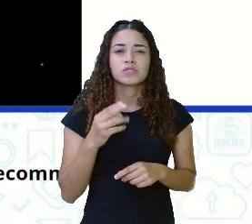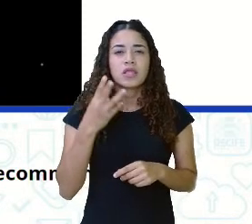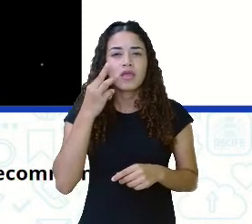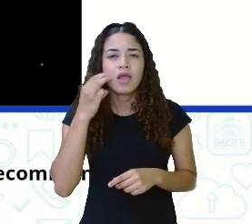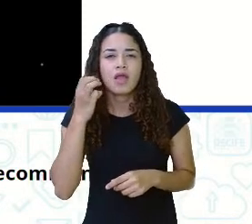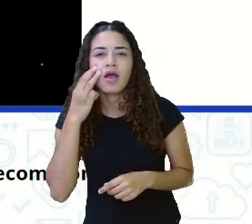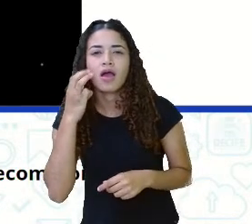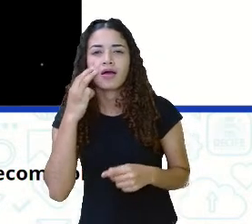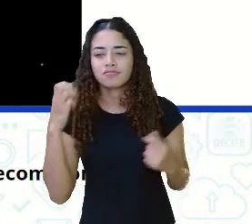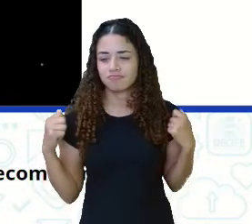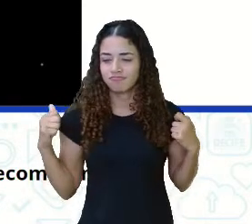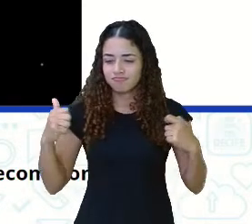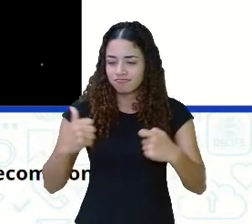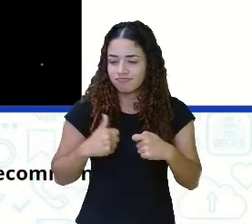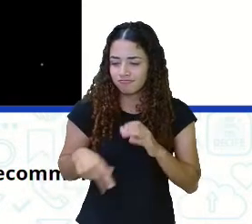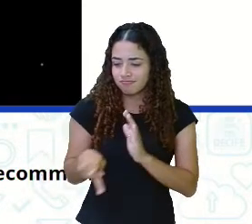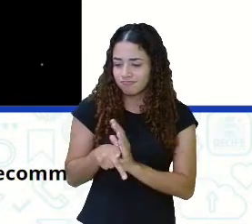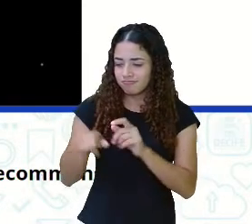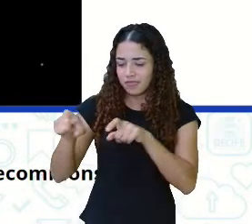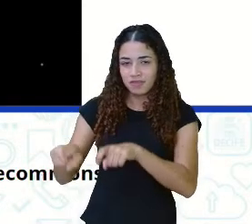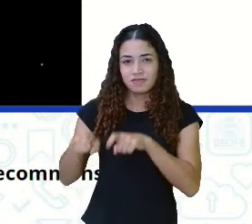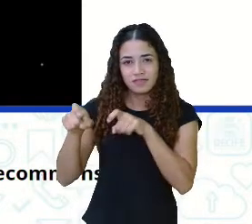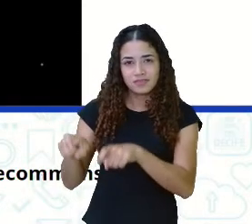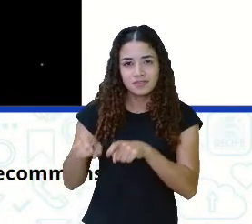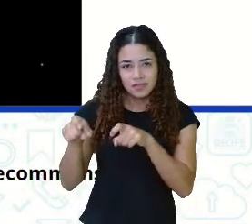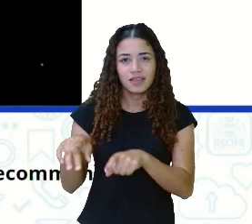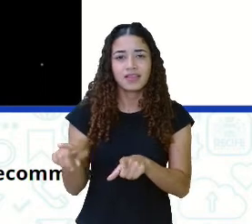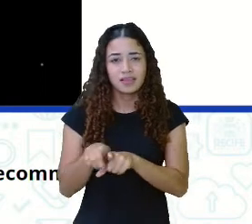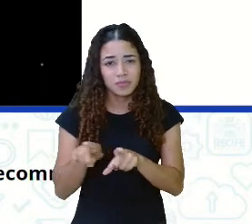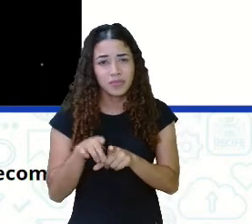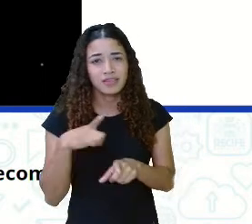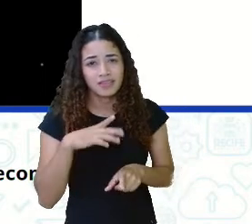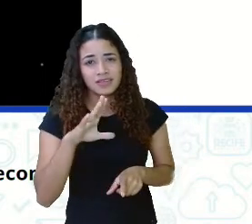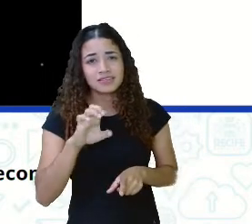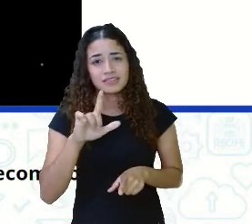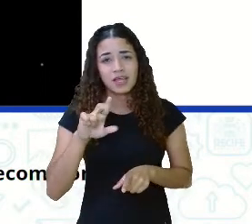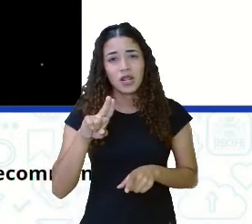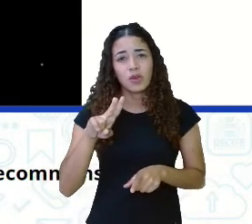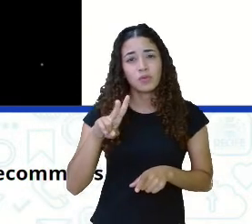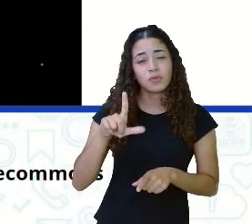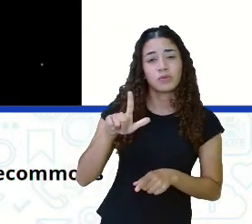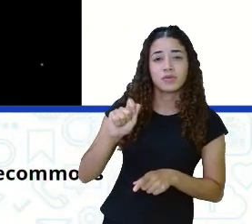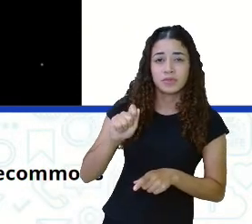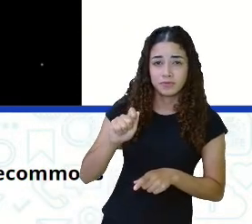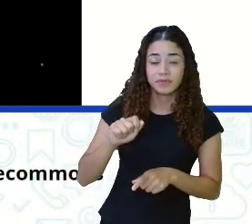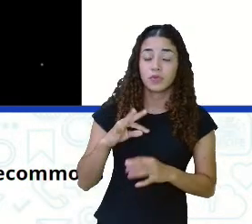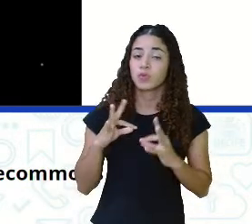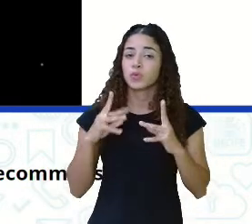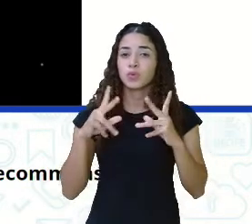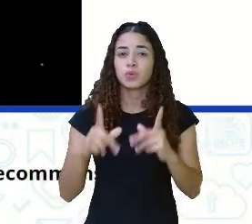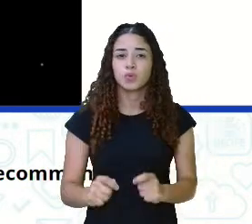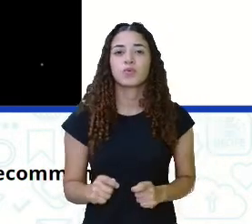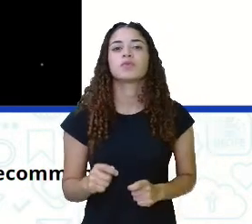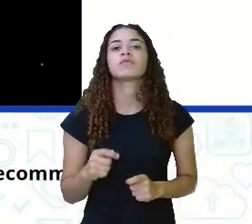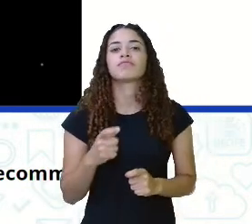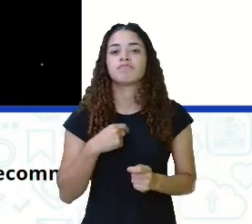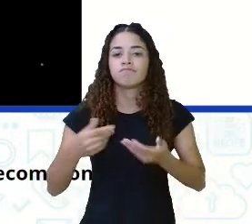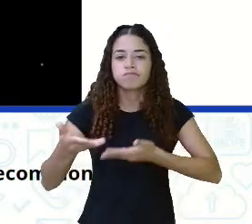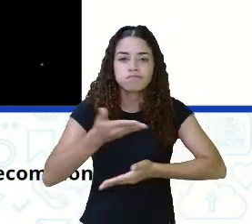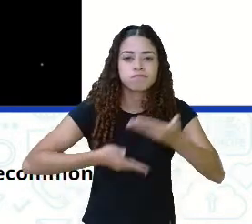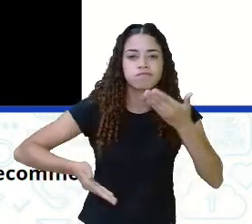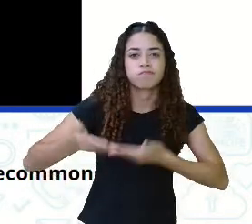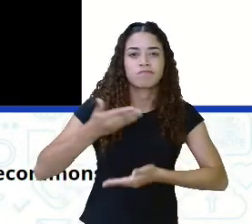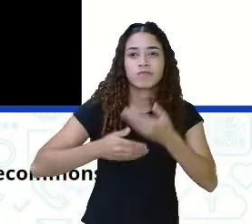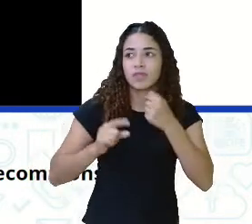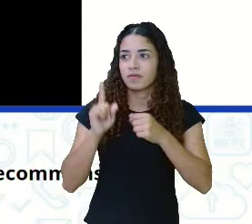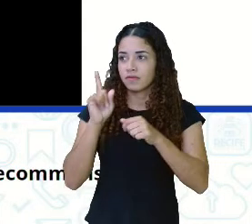de agricultores, que também são feitos de trilhões e trilhões de células. Todos eles compartilham um ancestral em